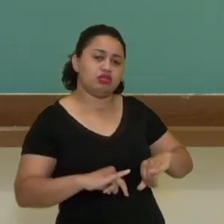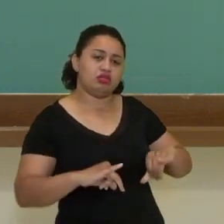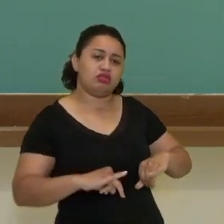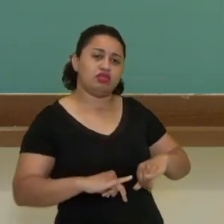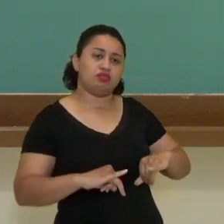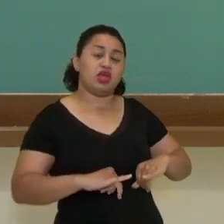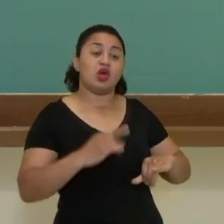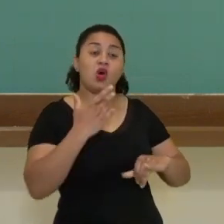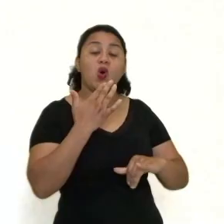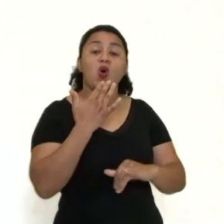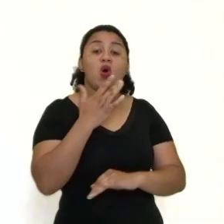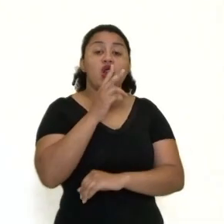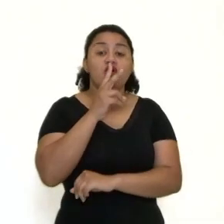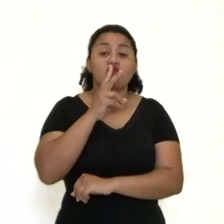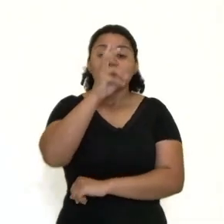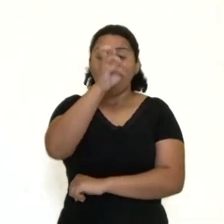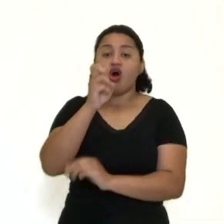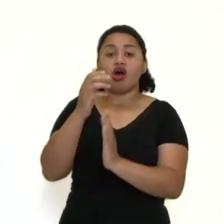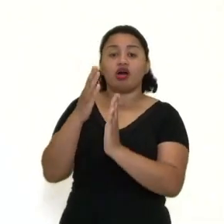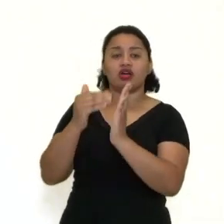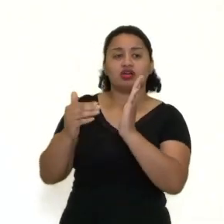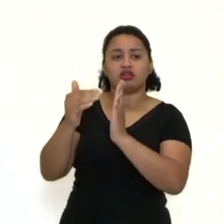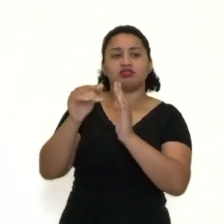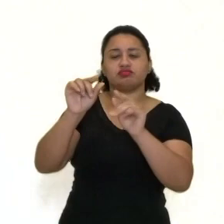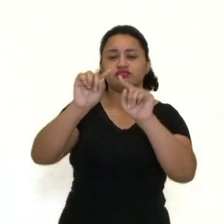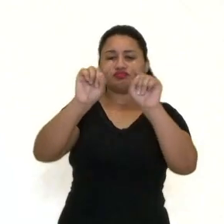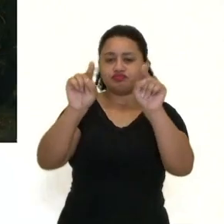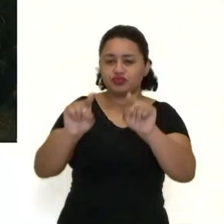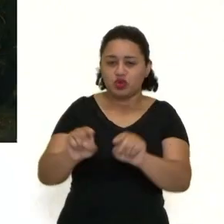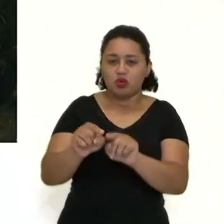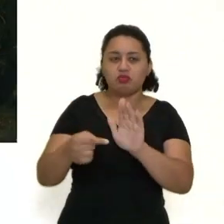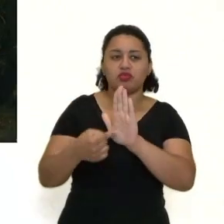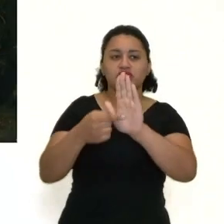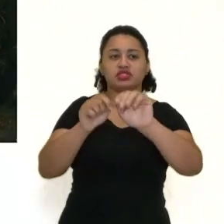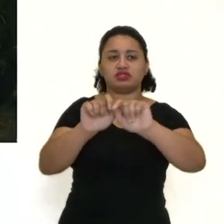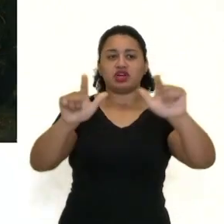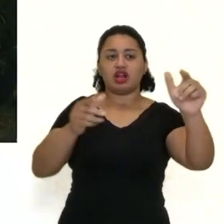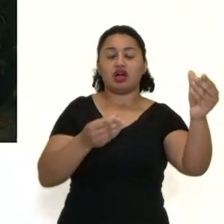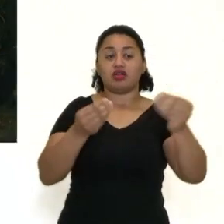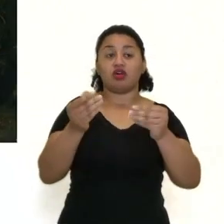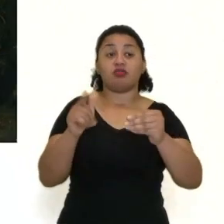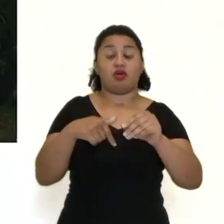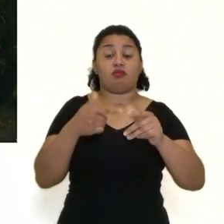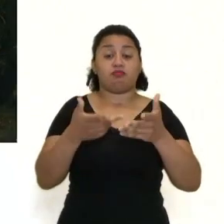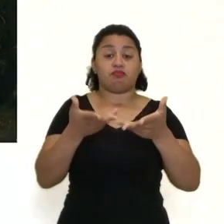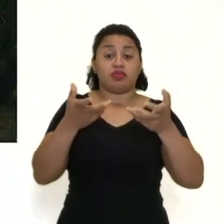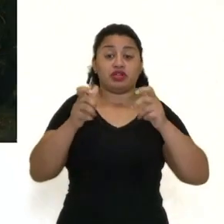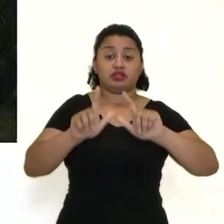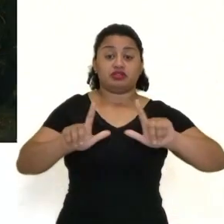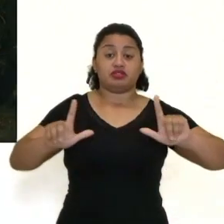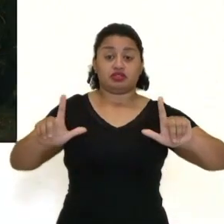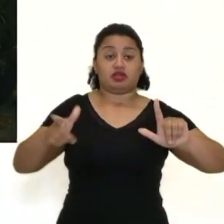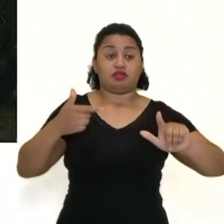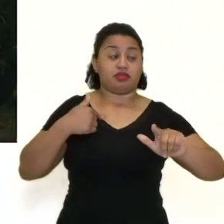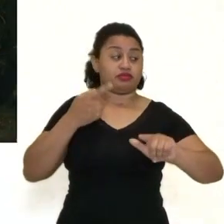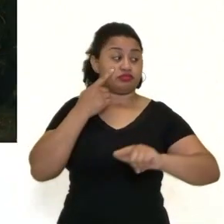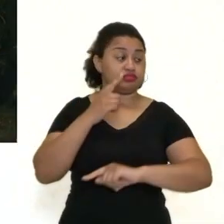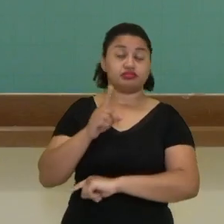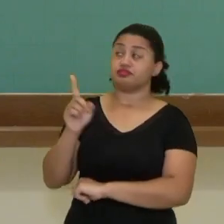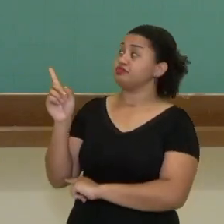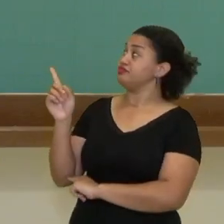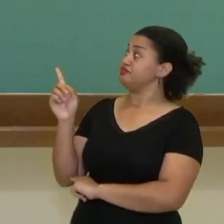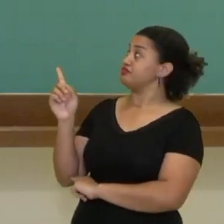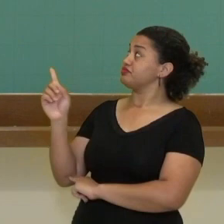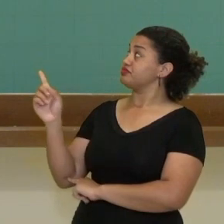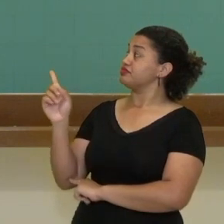bem fortes, né? Os contornos são bem expressivos, né? Como, por exemplo, essa icônica obra chamada Os Comedores de